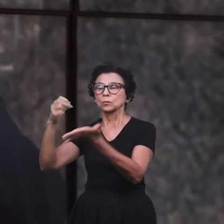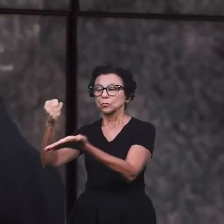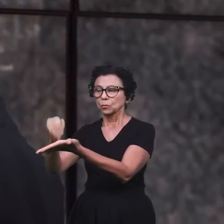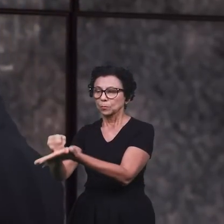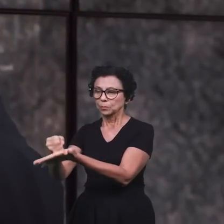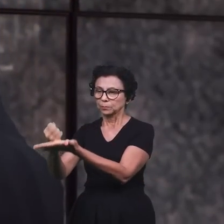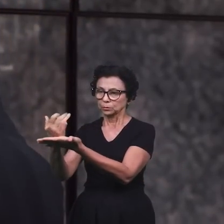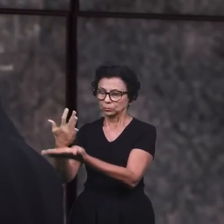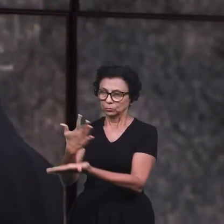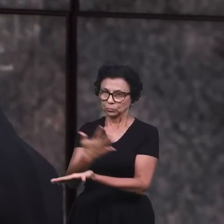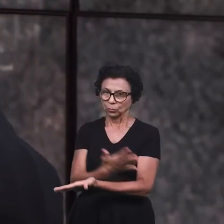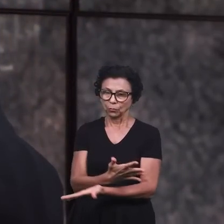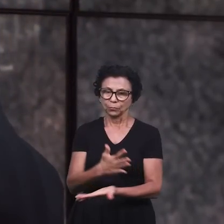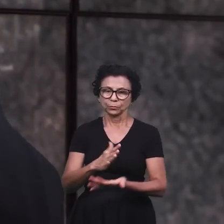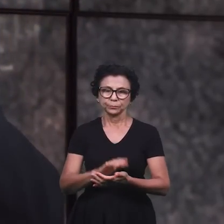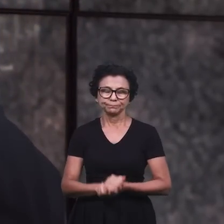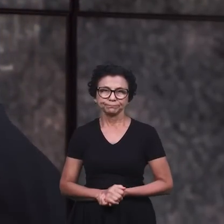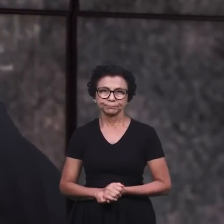ressuscita,